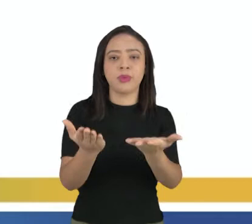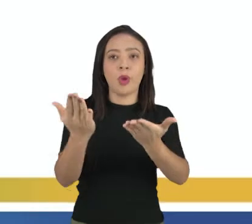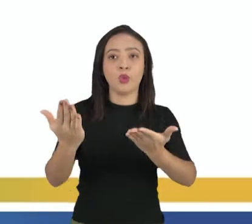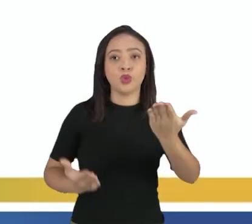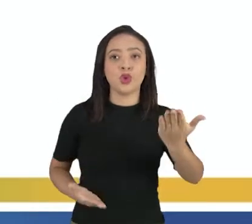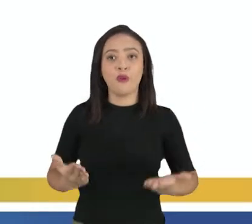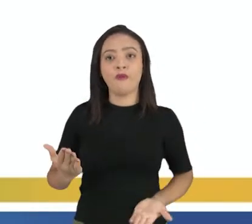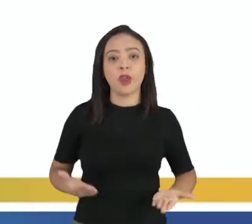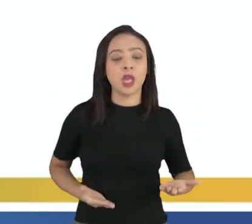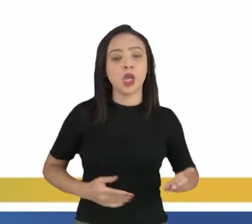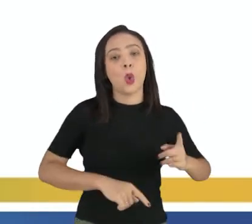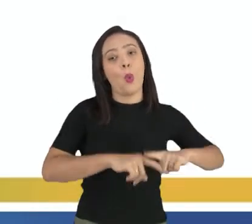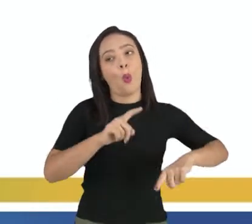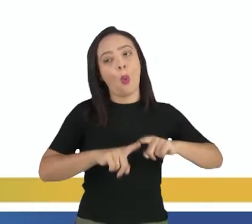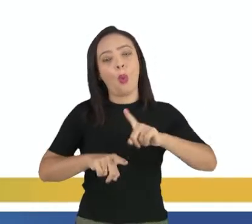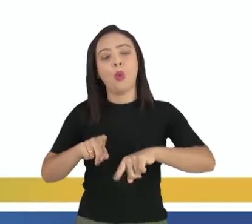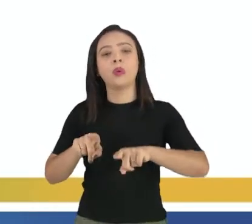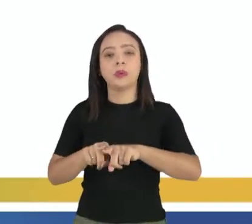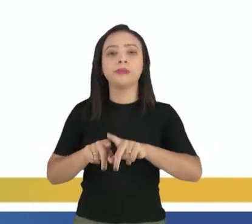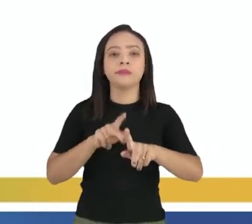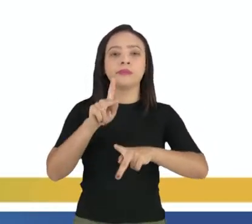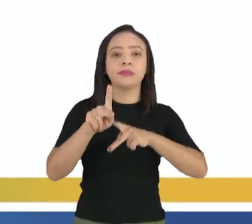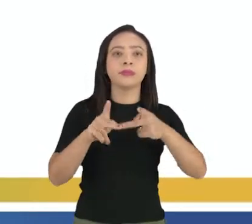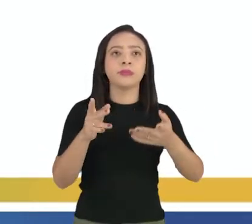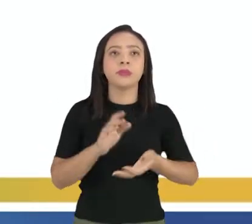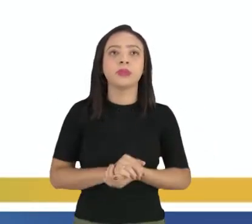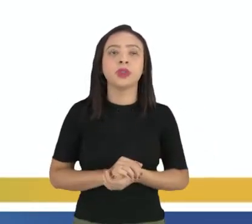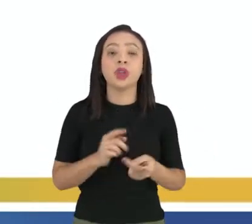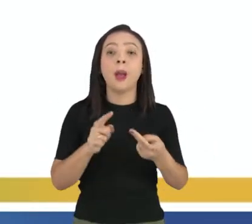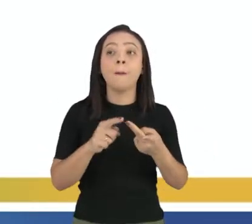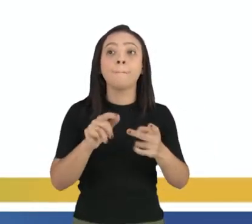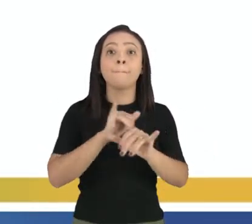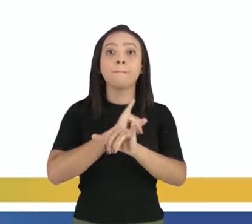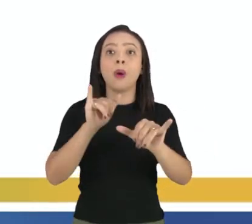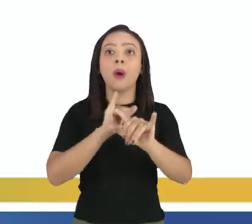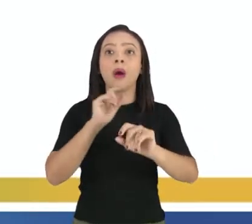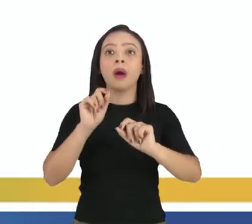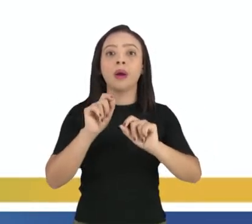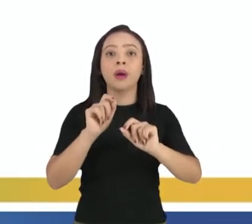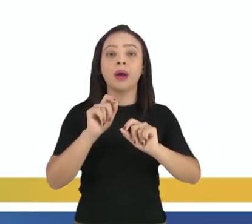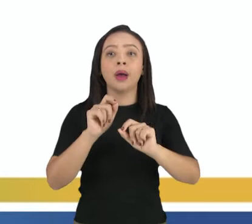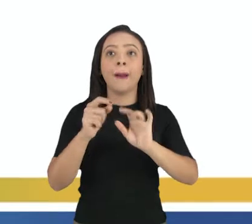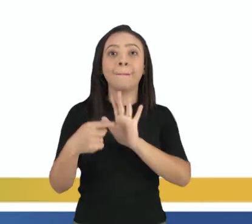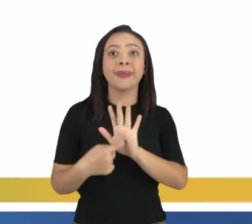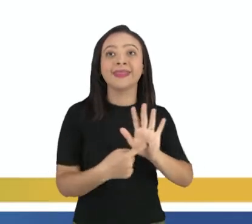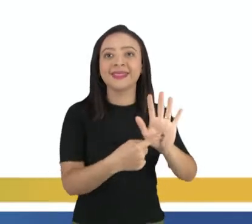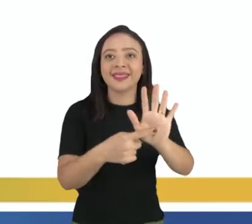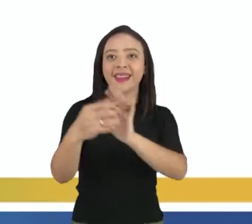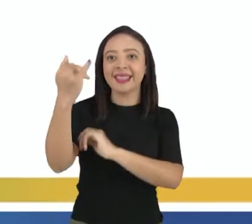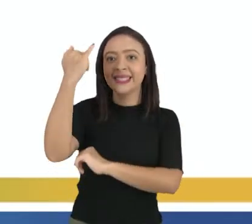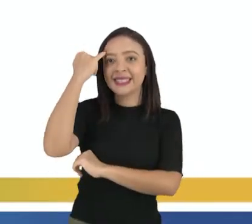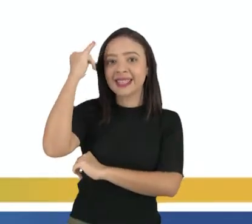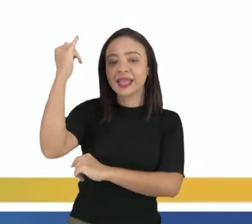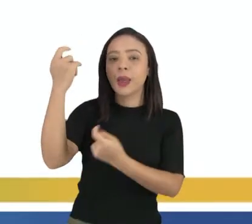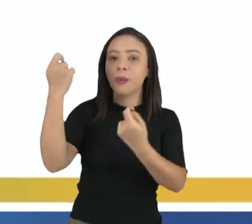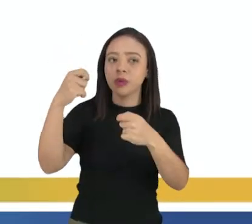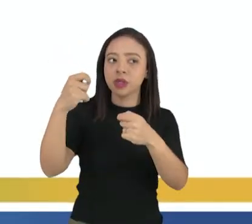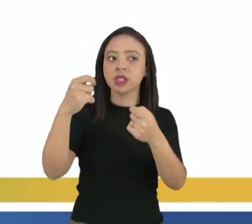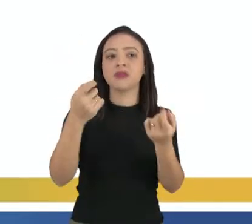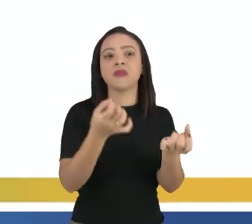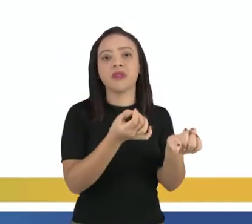ou produto ao público. A propaganda já é uma forma de transmitir ideias que podem ser